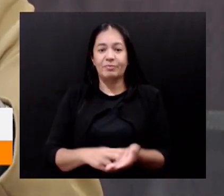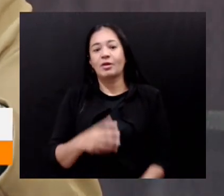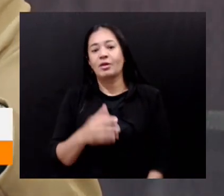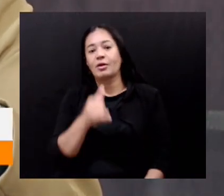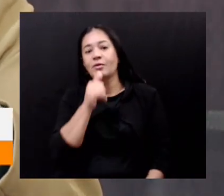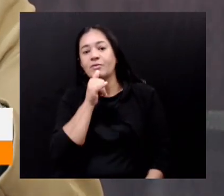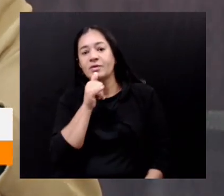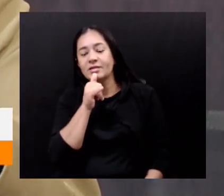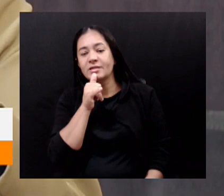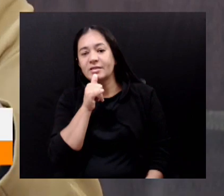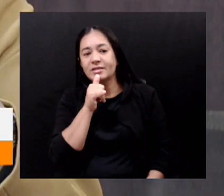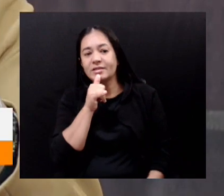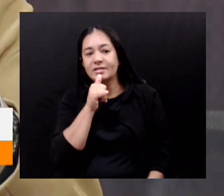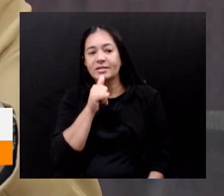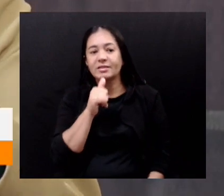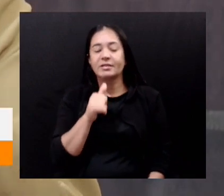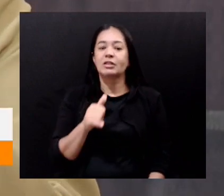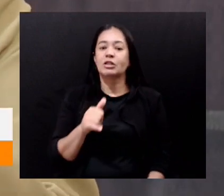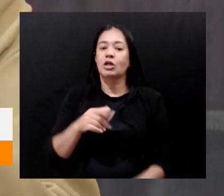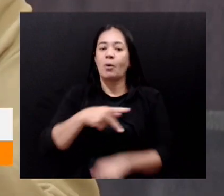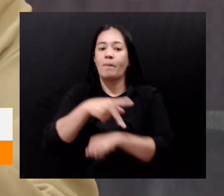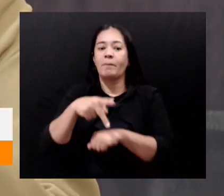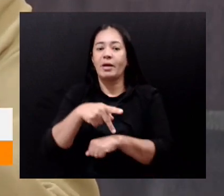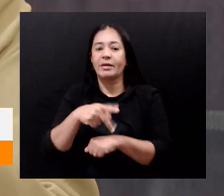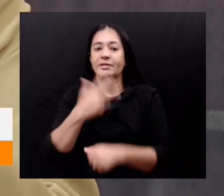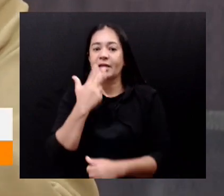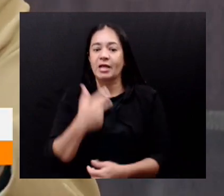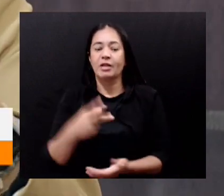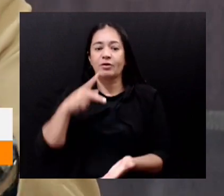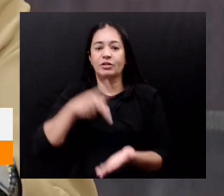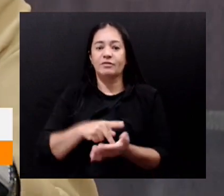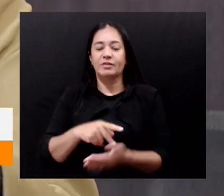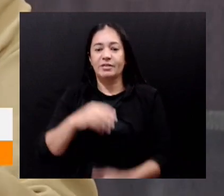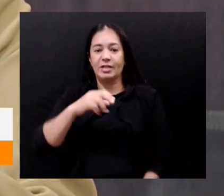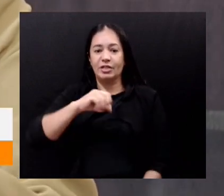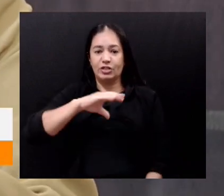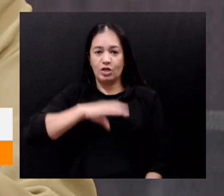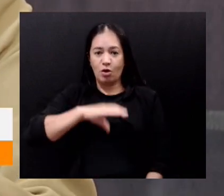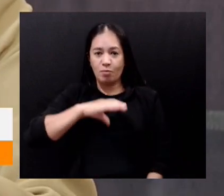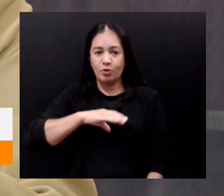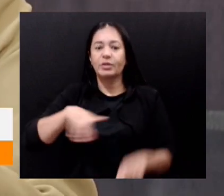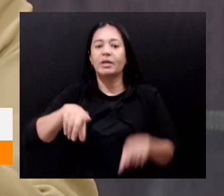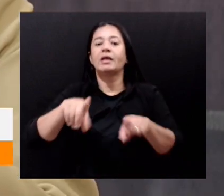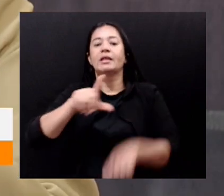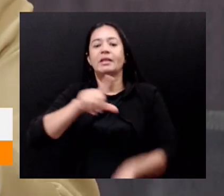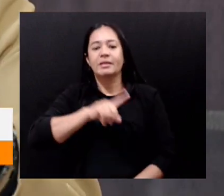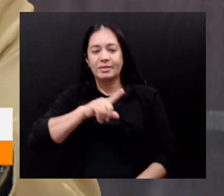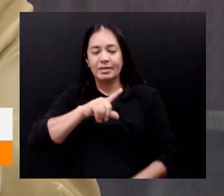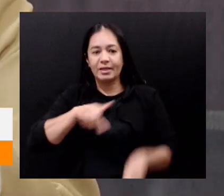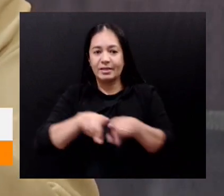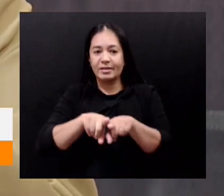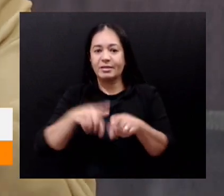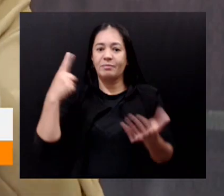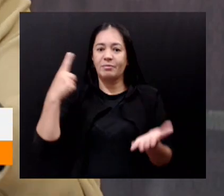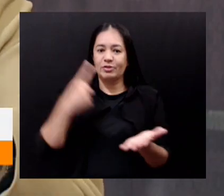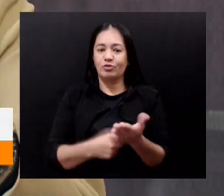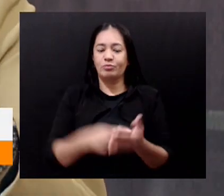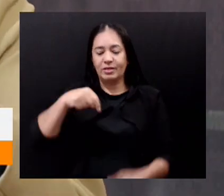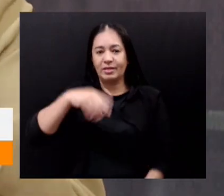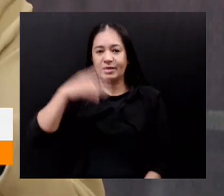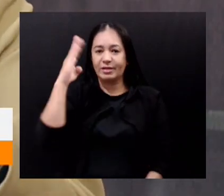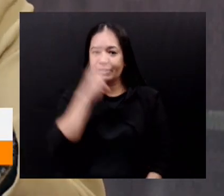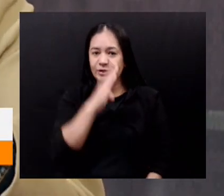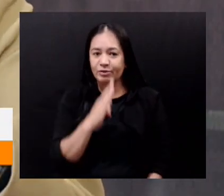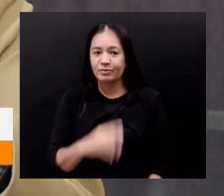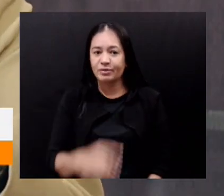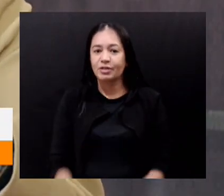cuja língua oficial é a portuguesa tem esse benefício aqui no Brasil também, portanto, foi um acordo assinado. E já você sai daqui com